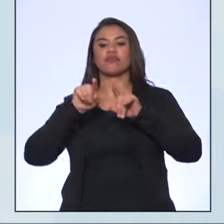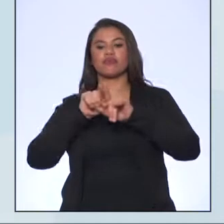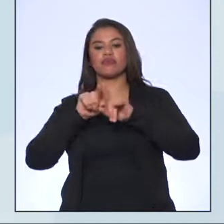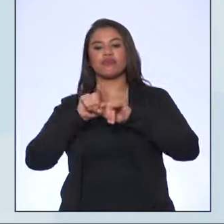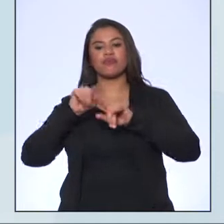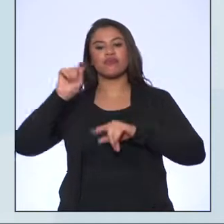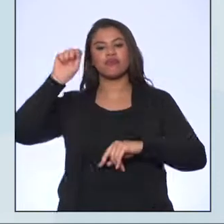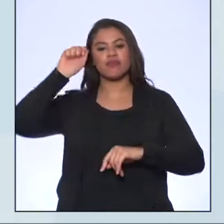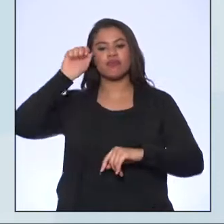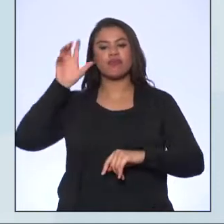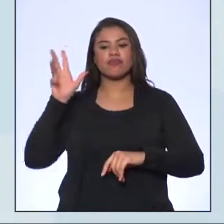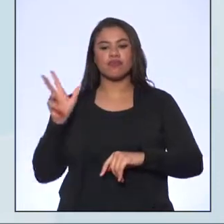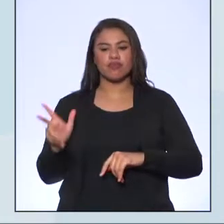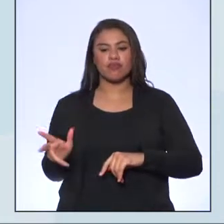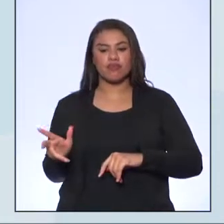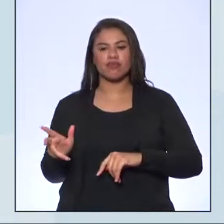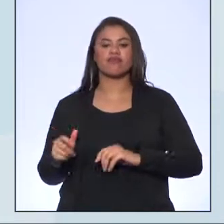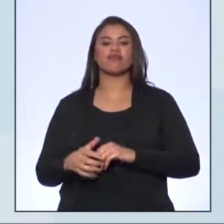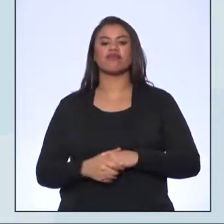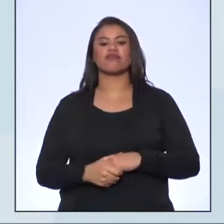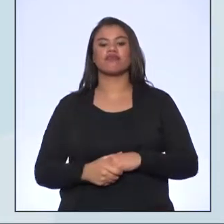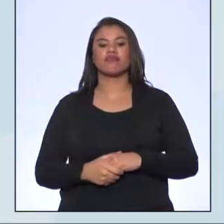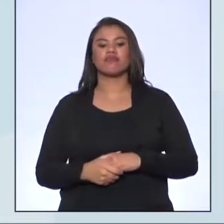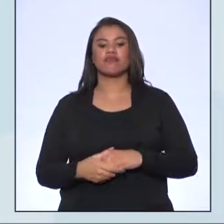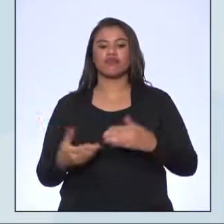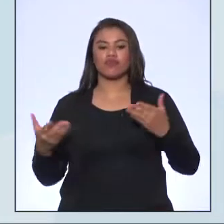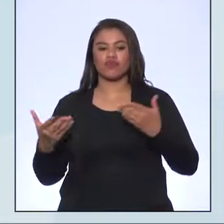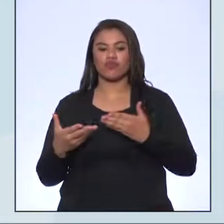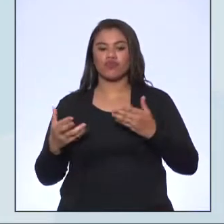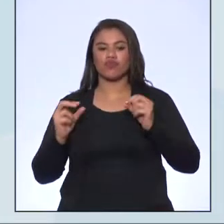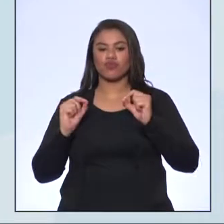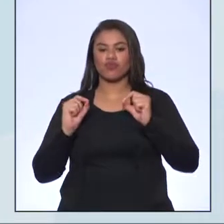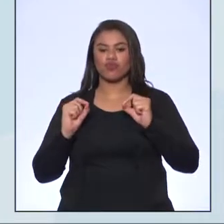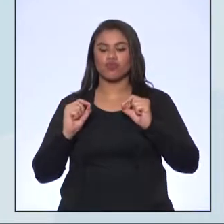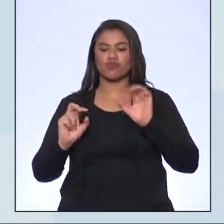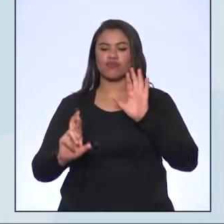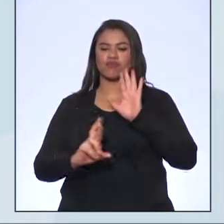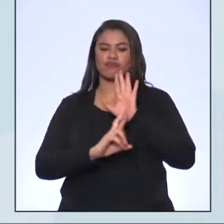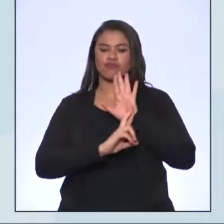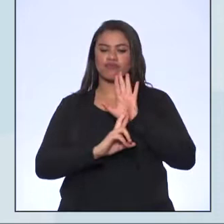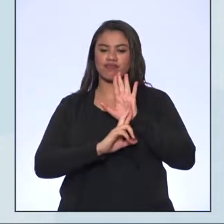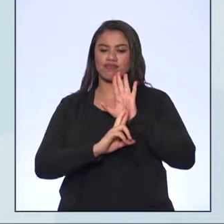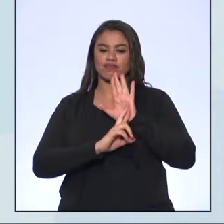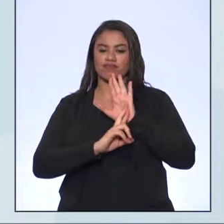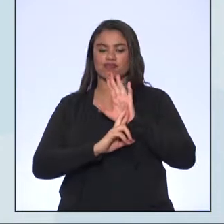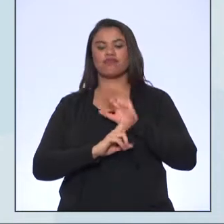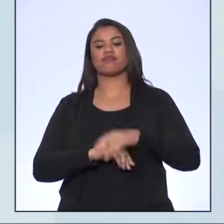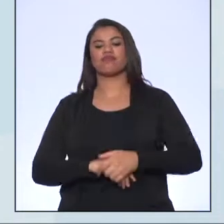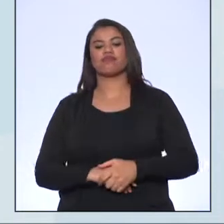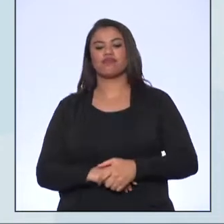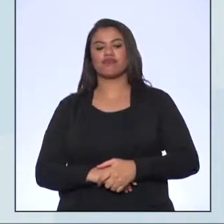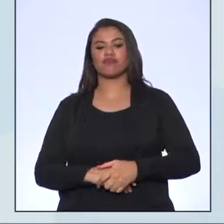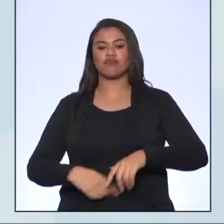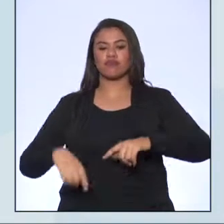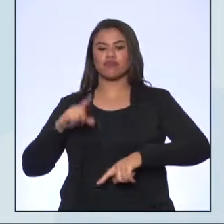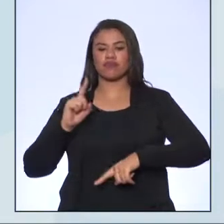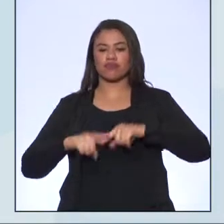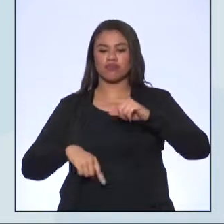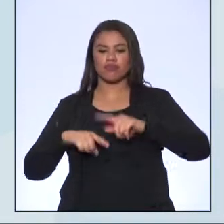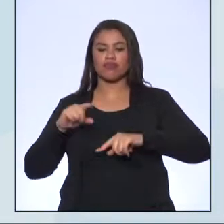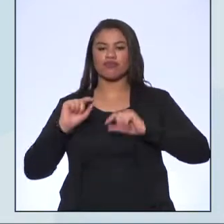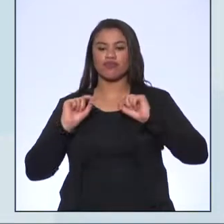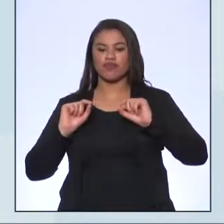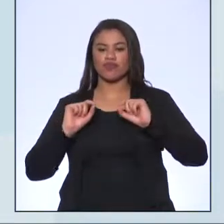trabalhar hoje são formas de representação e pensamento espacial. Objetos de conhecimento,